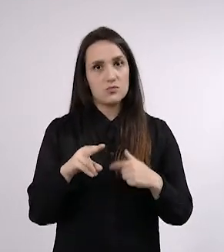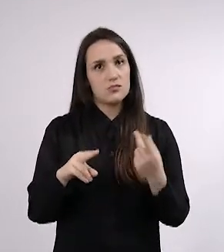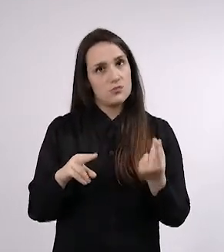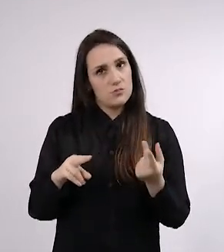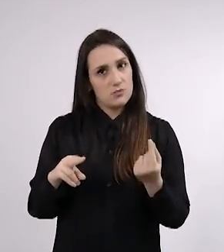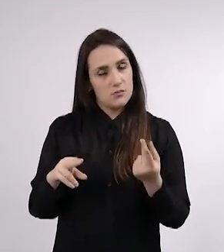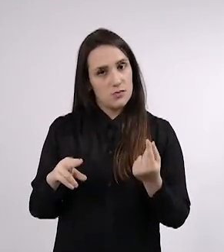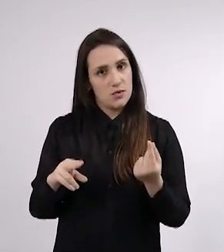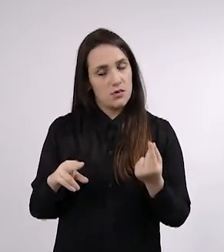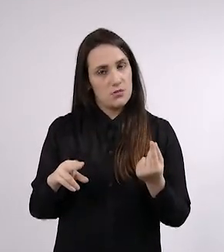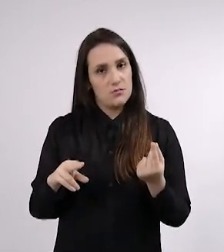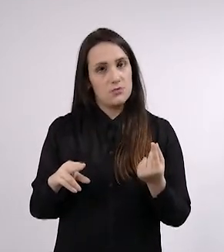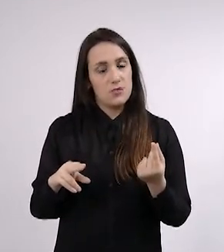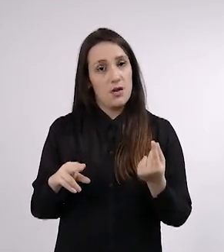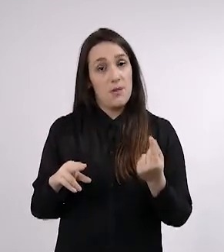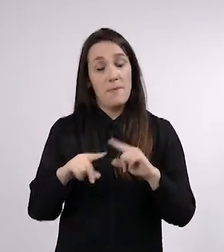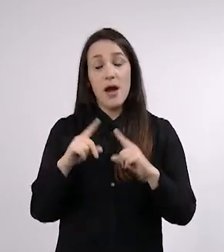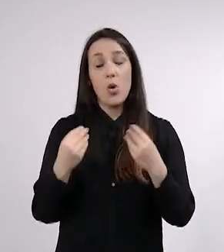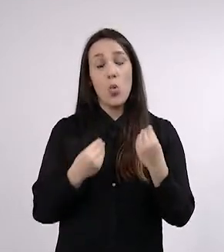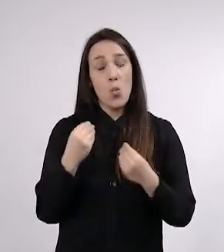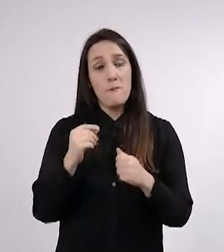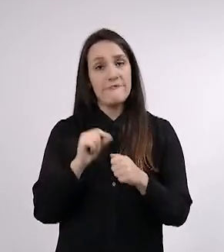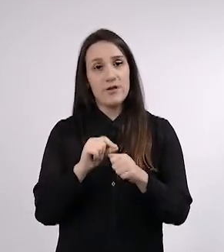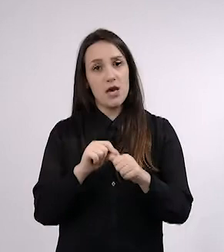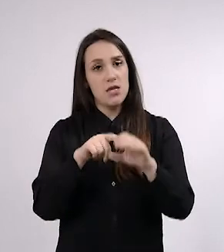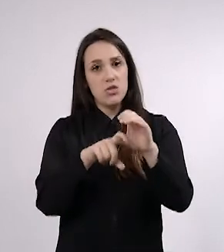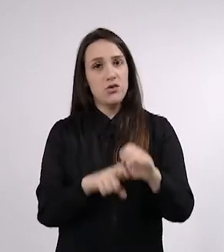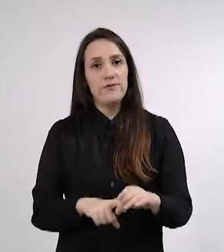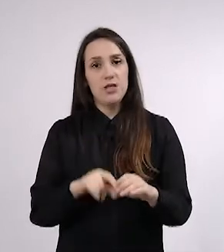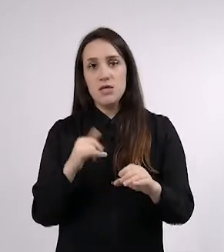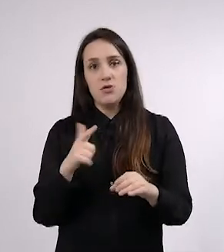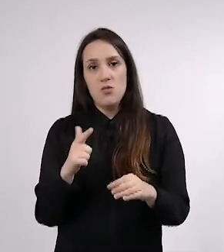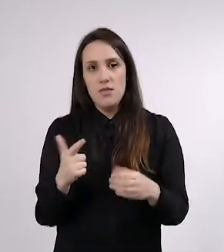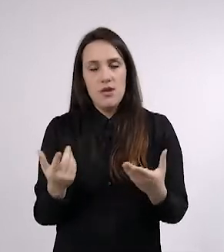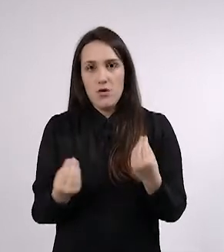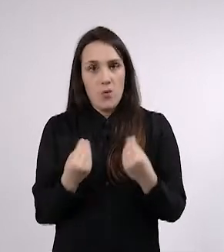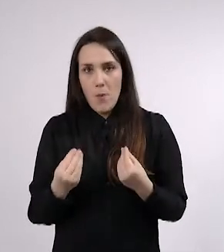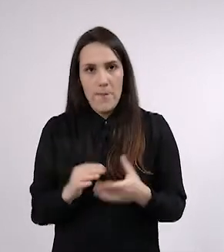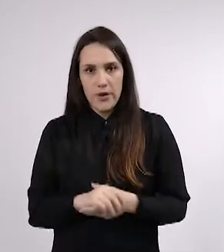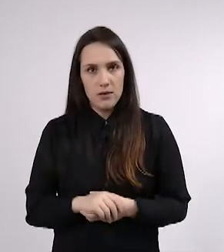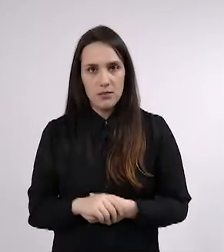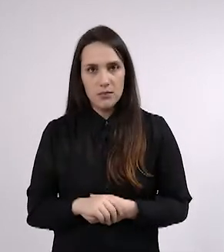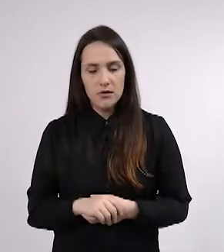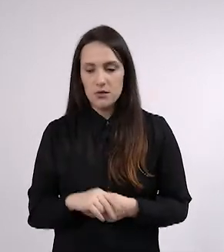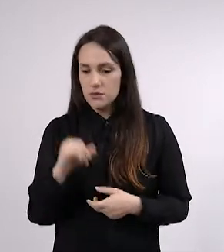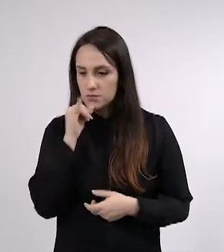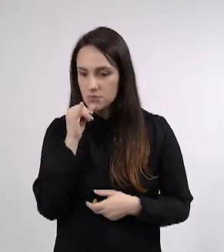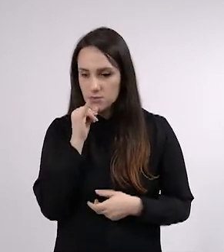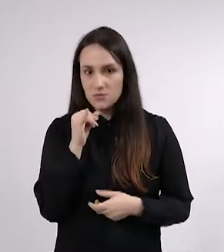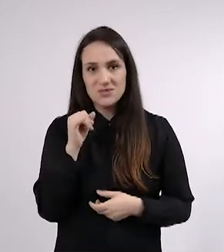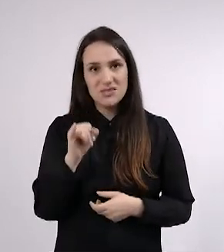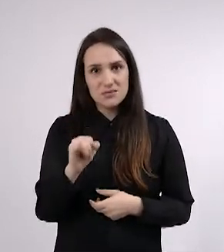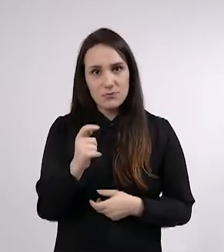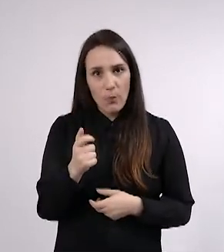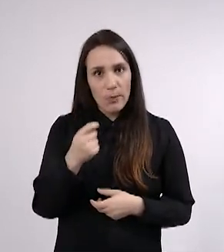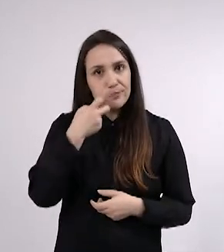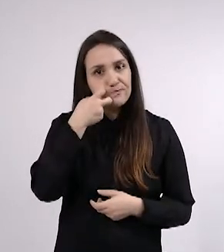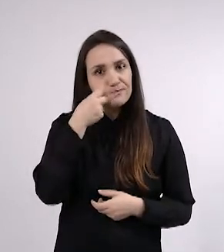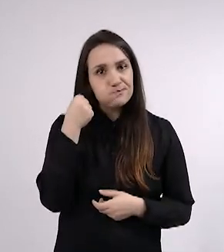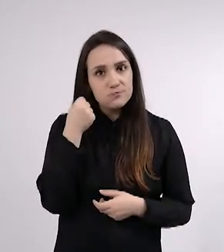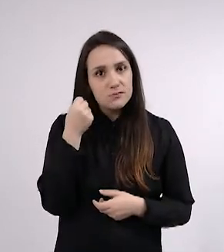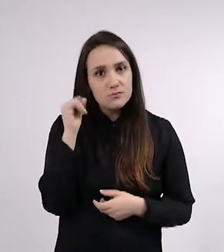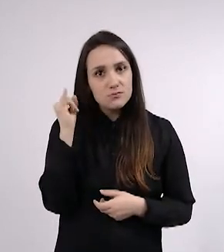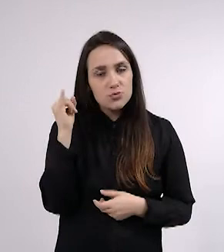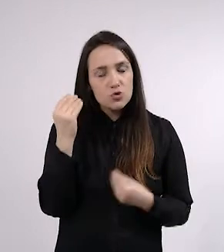nós temos a possibilidade de fazer dívida quando a gente tem capacidade de fazer dívida. Nas condições atuais, quanto mais você diminui a sua receita, menos capacidade